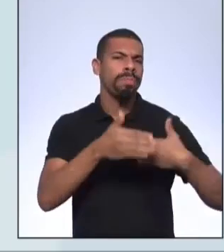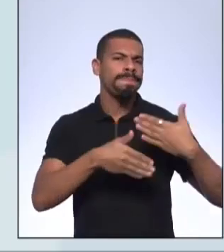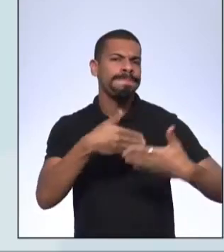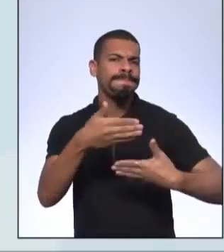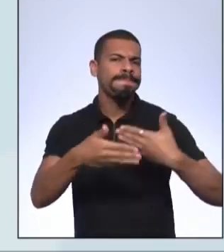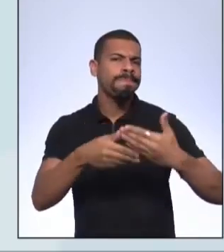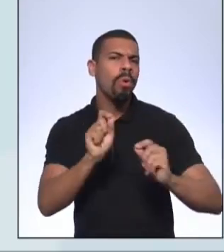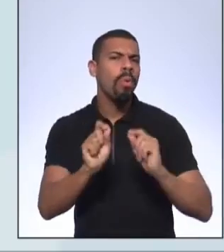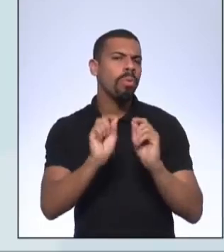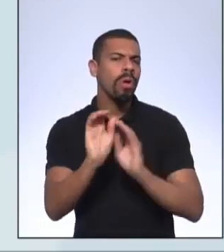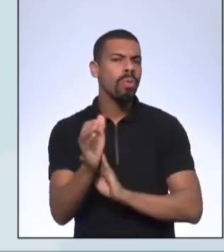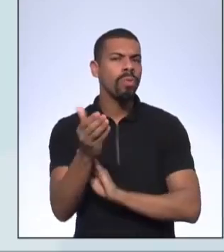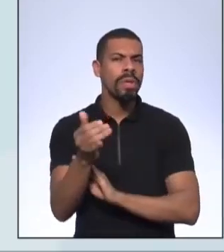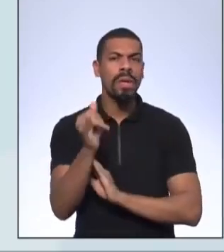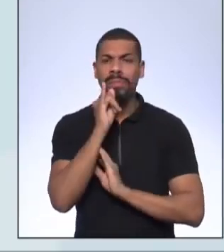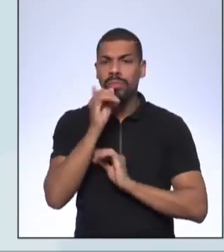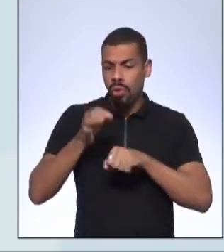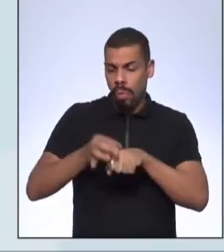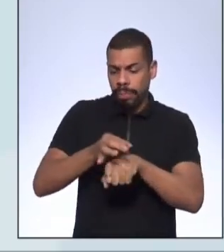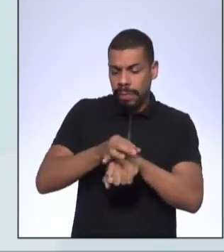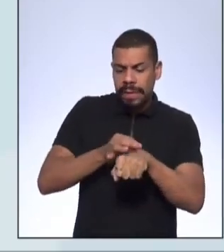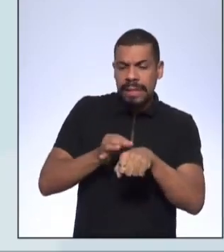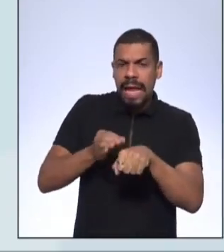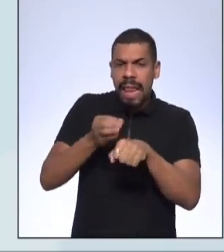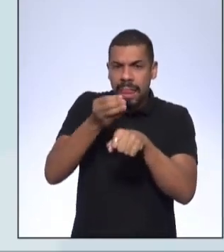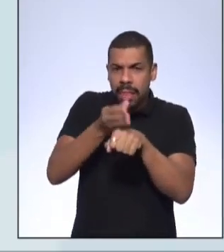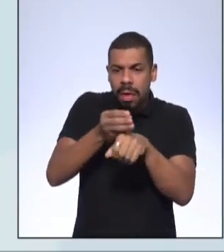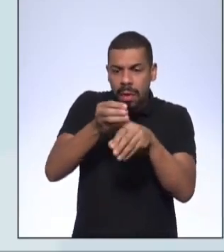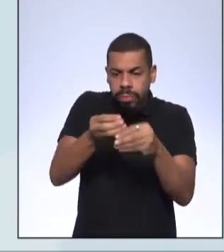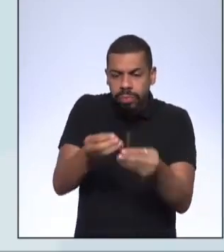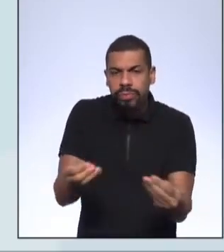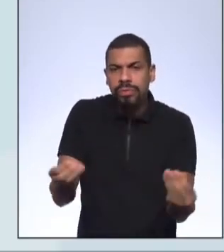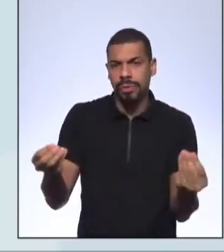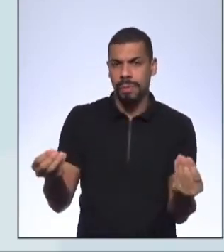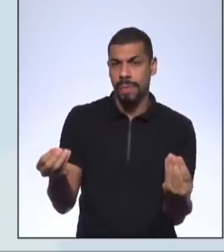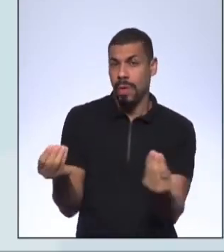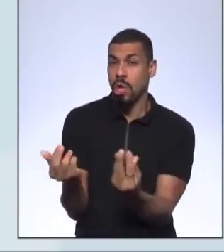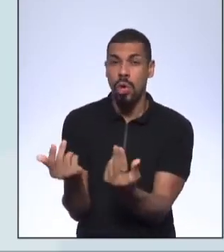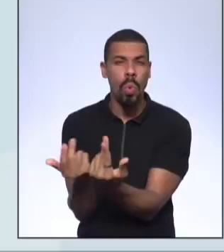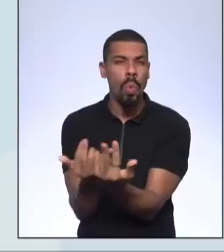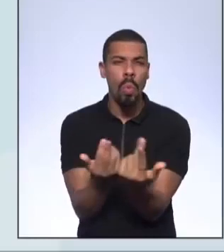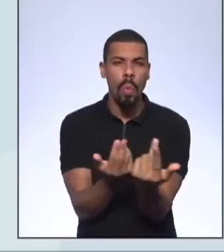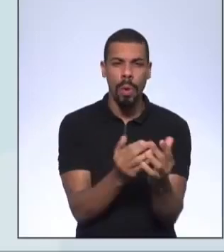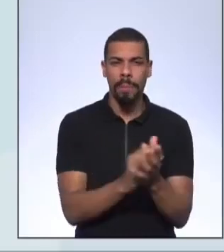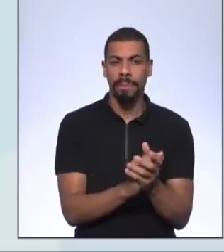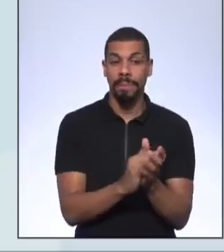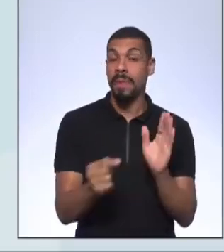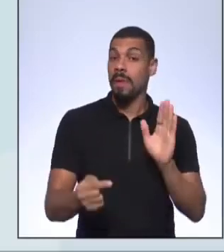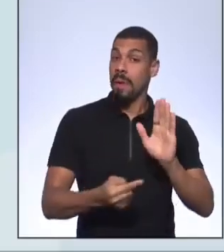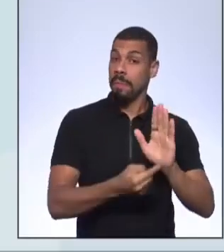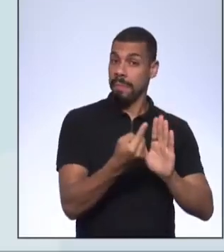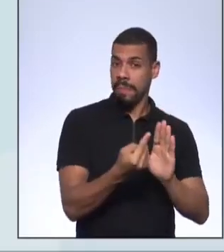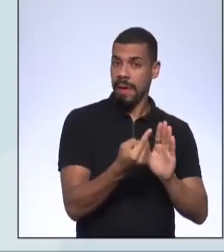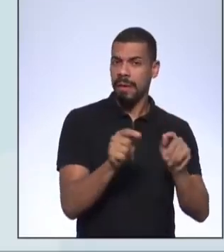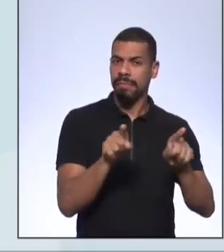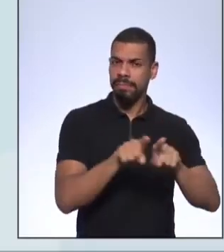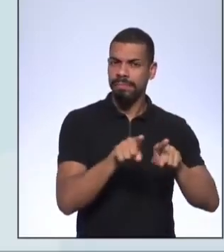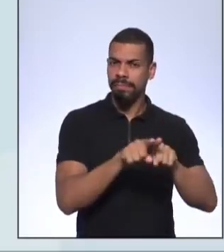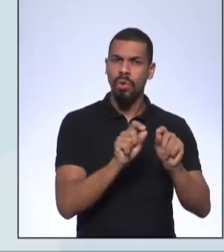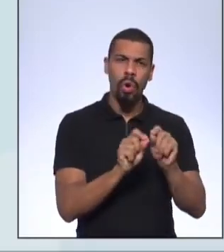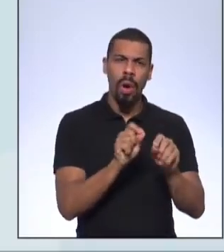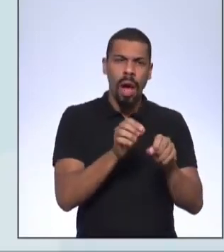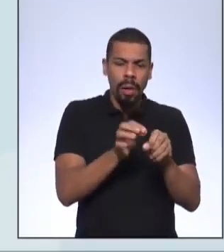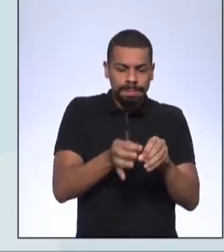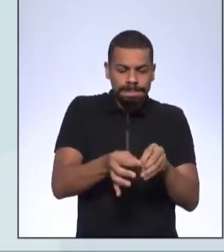por mitose. Uma célula se divide em 2, iguais a ela. Tá? Então, a primeira. Então, uma célula mãe, a gente diz, se divide em